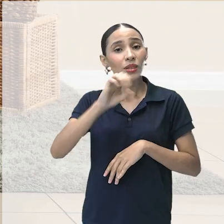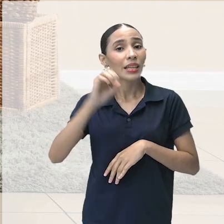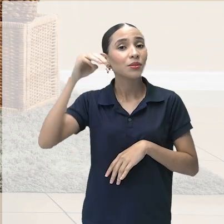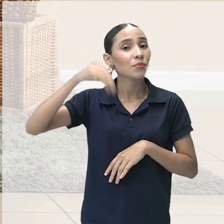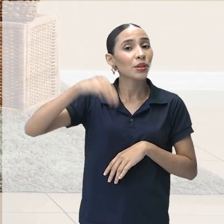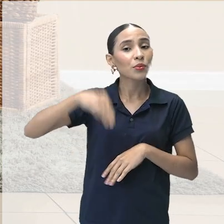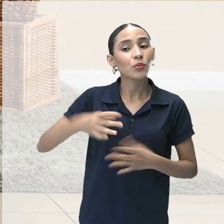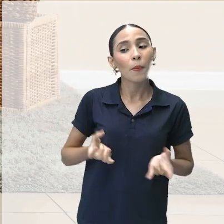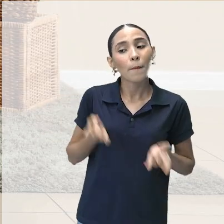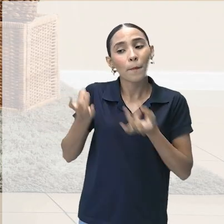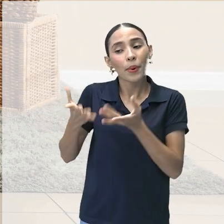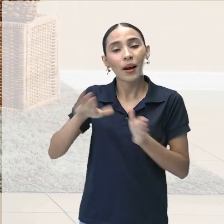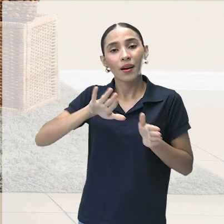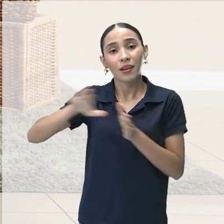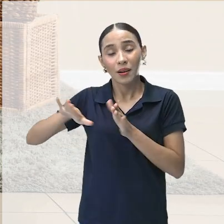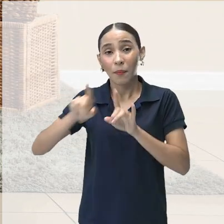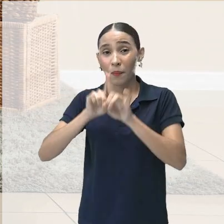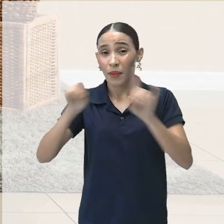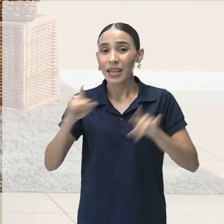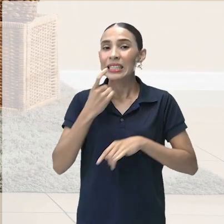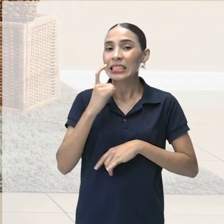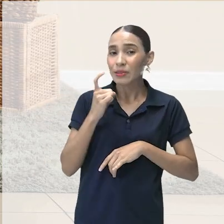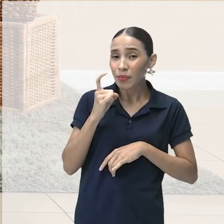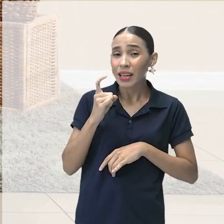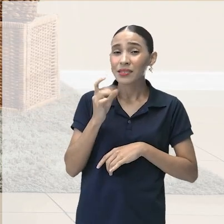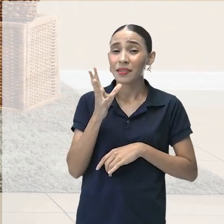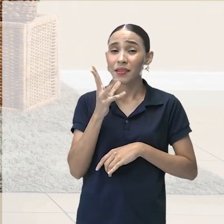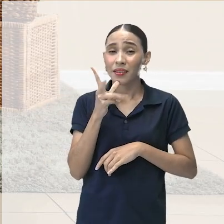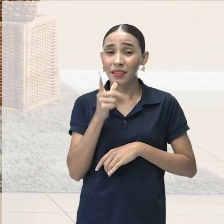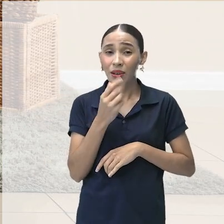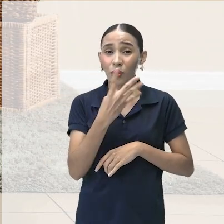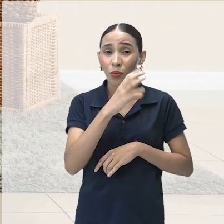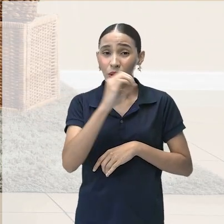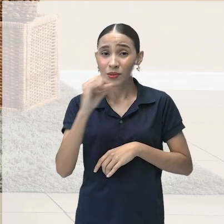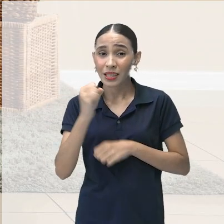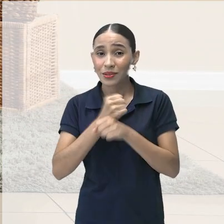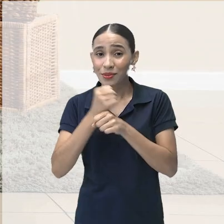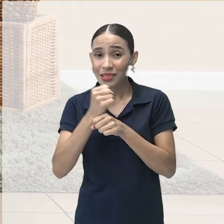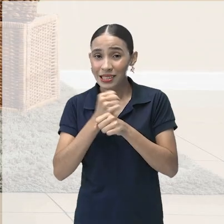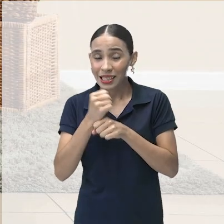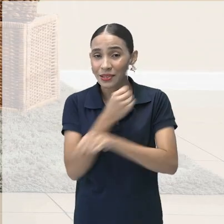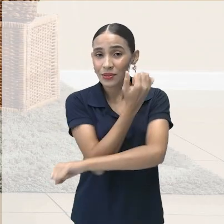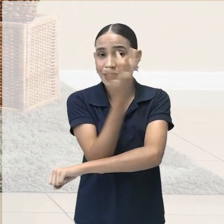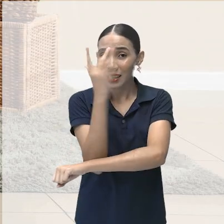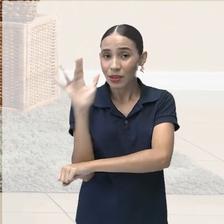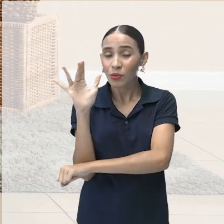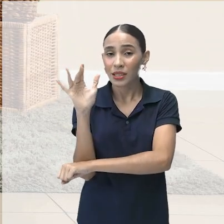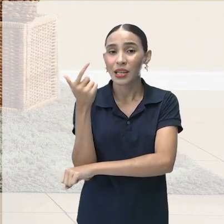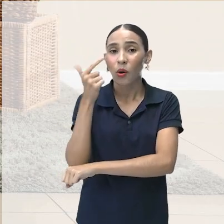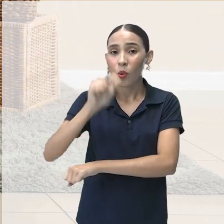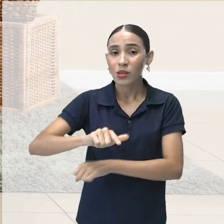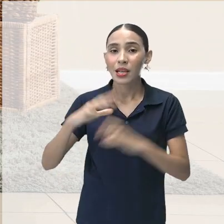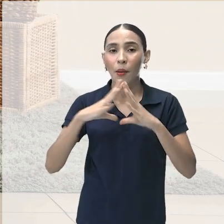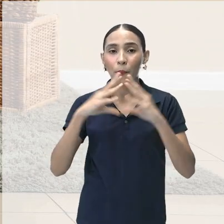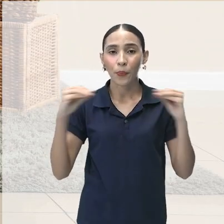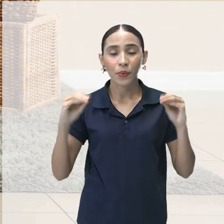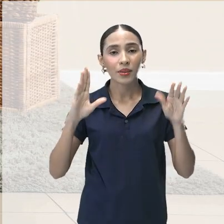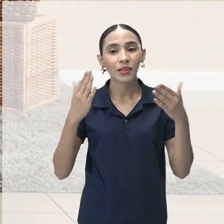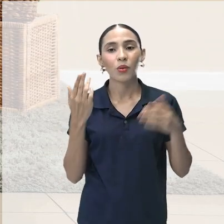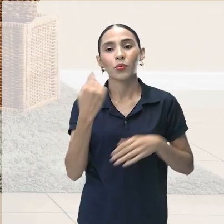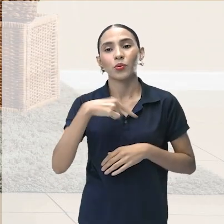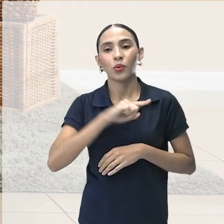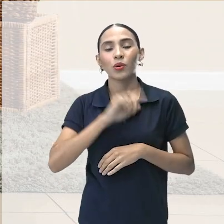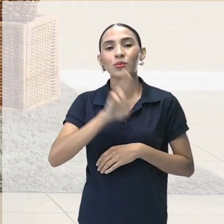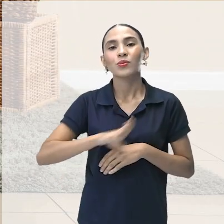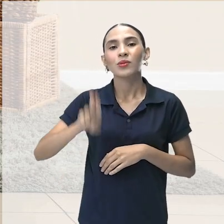e descartou. E o plástico, ele demora cerca de 400 anos na natureza para ser degradado. Então, nós